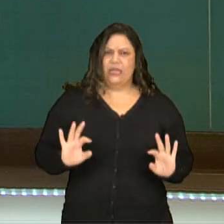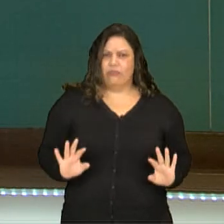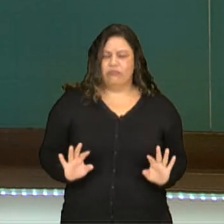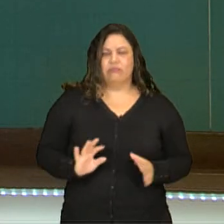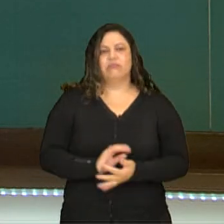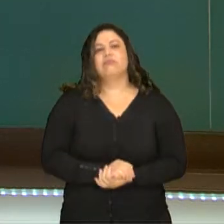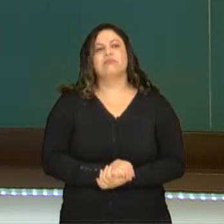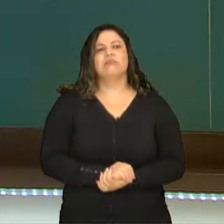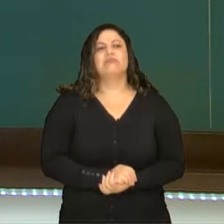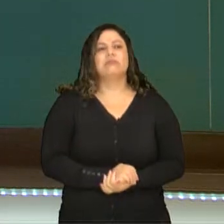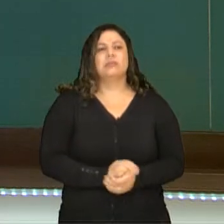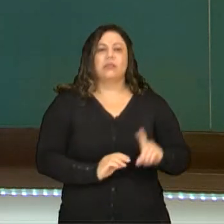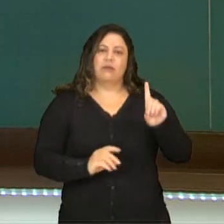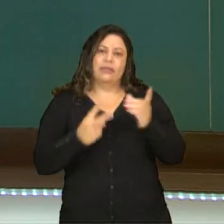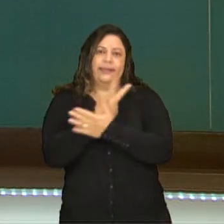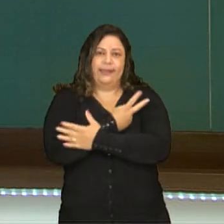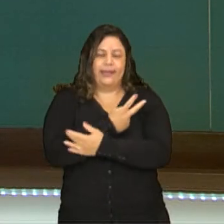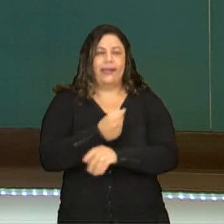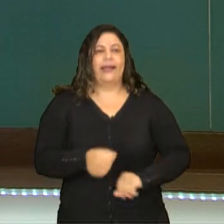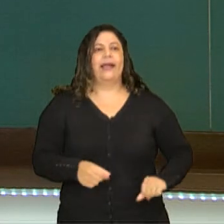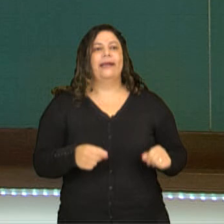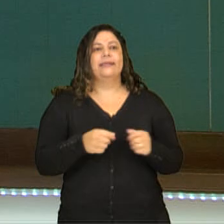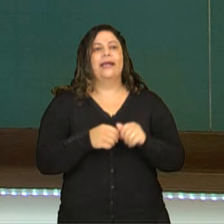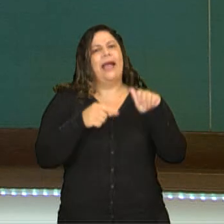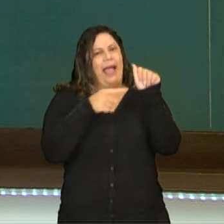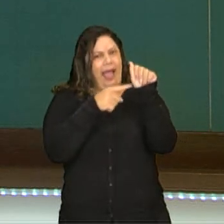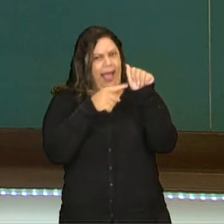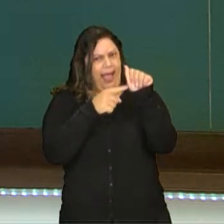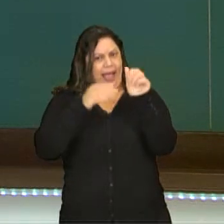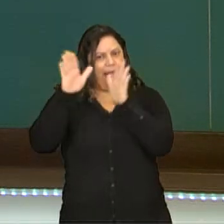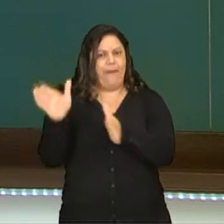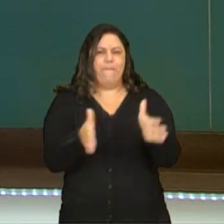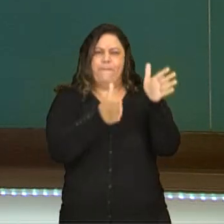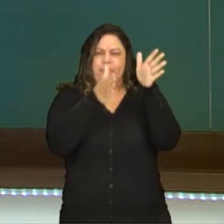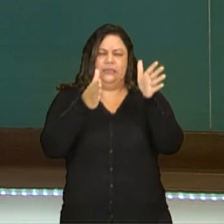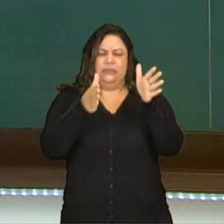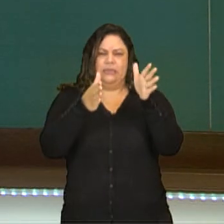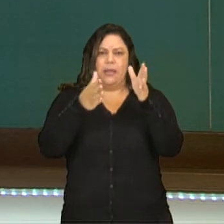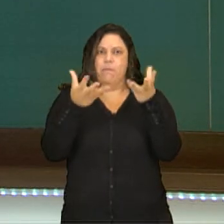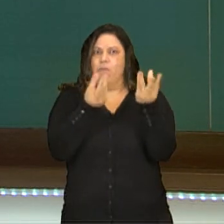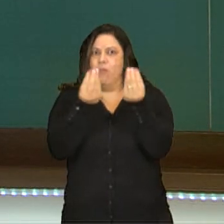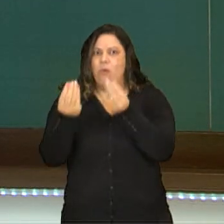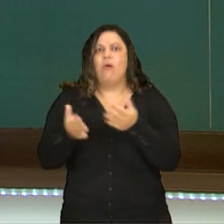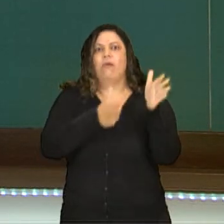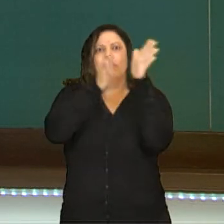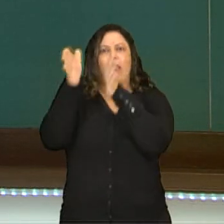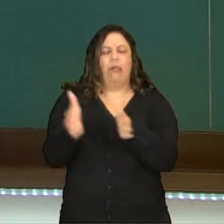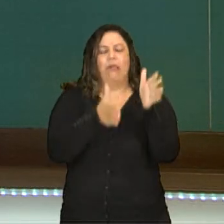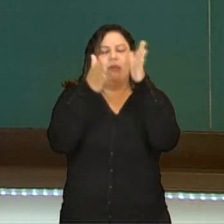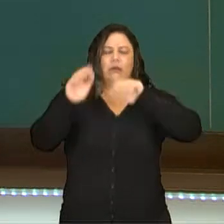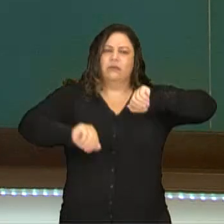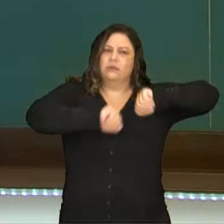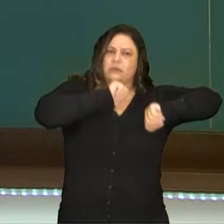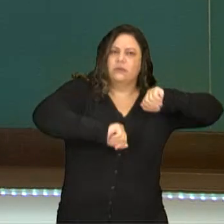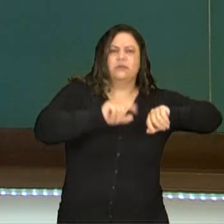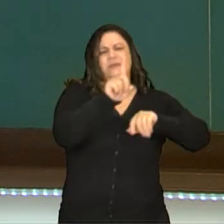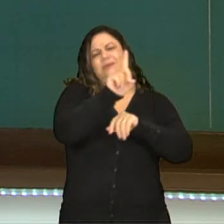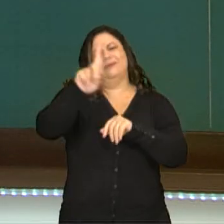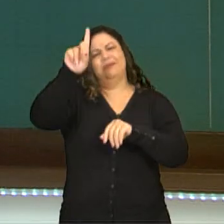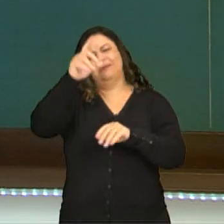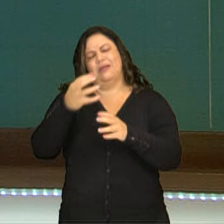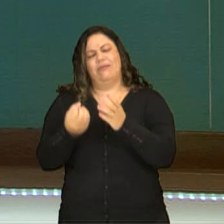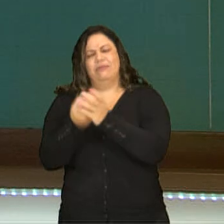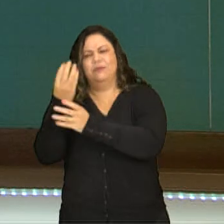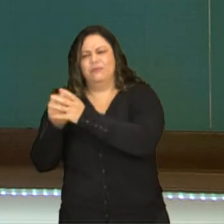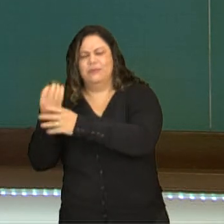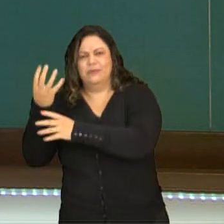D não está correta. E a opção A, passaram por grandes processos? Não, né, gente? São vegetais, a gente colhe